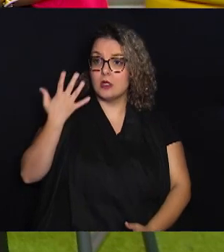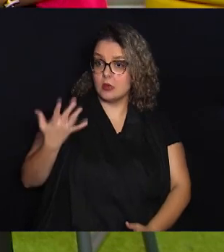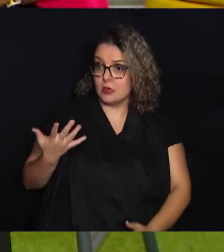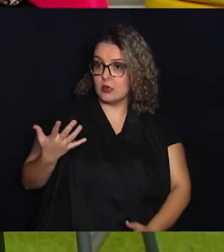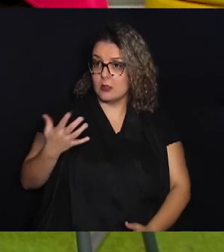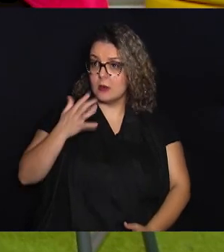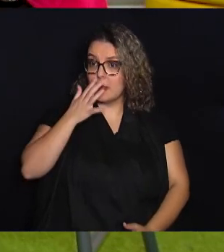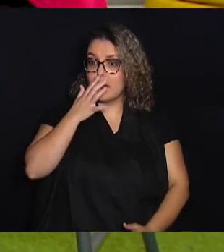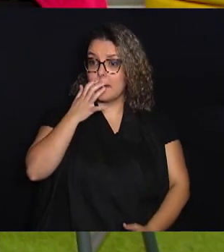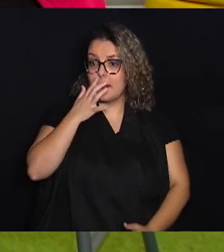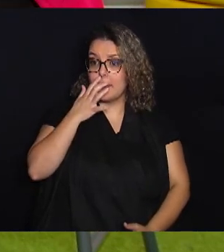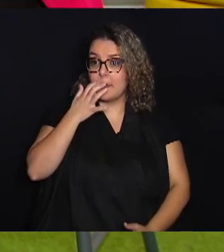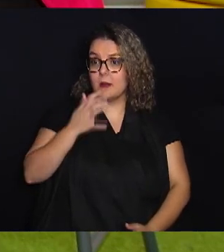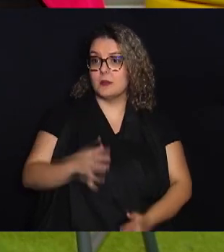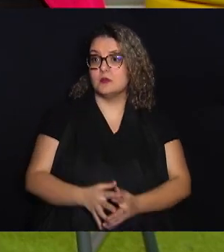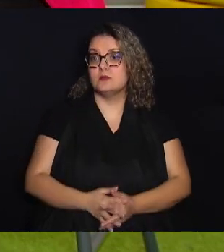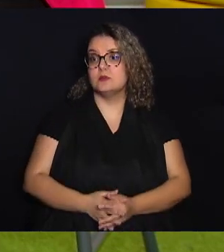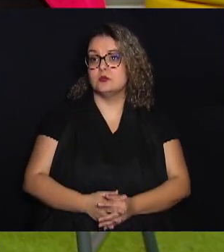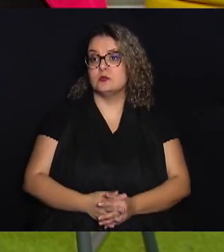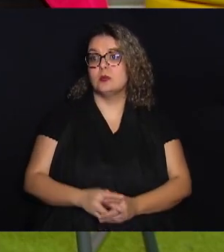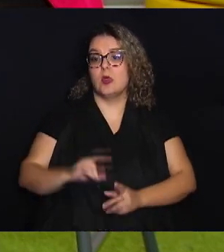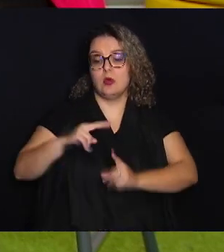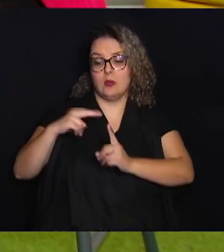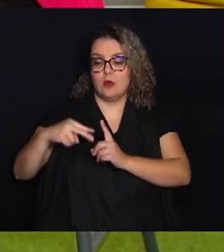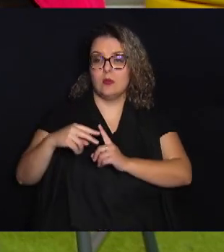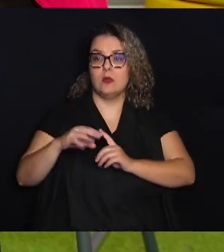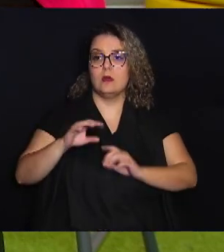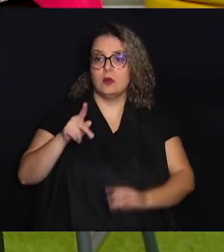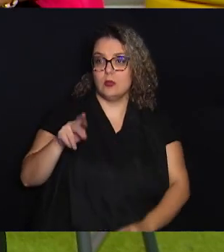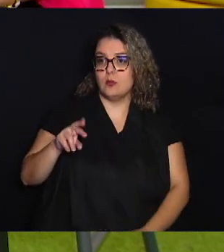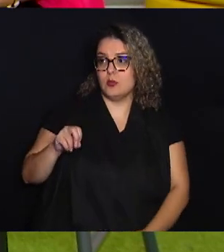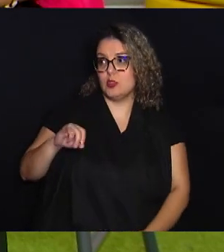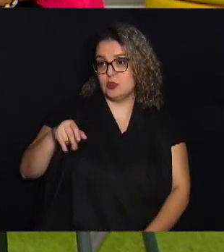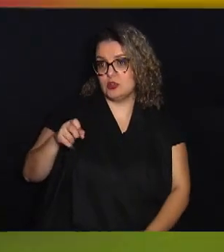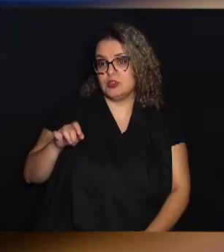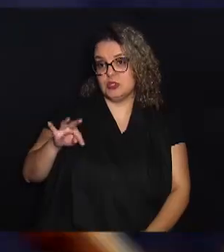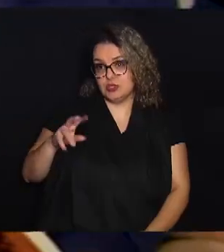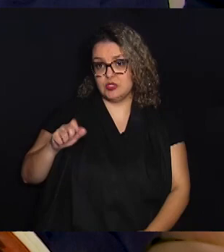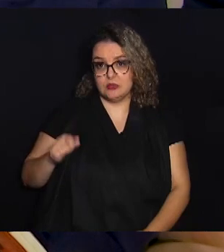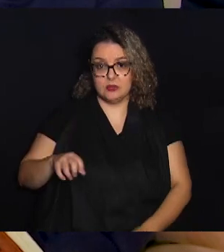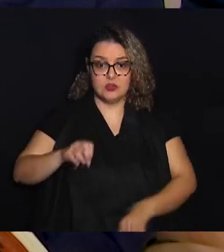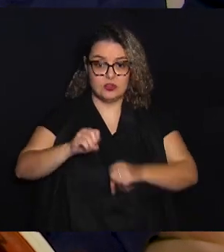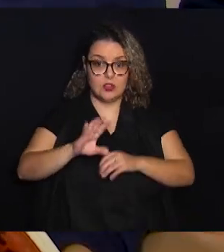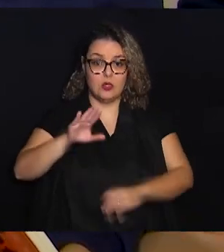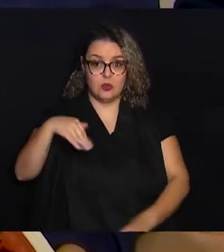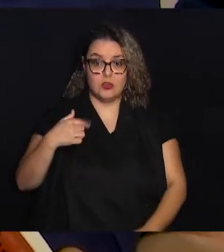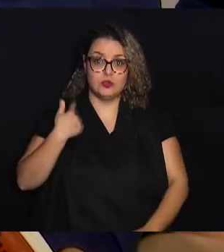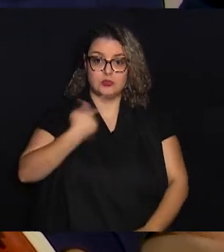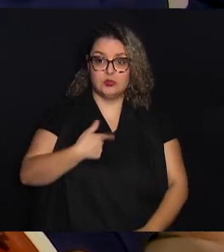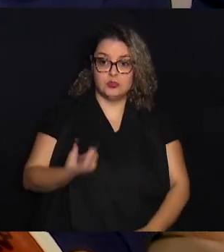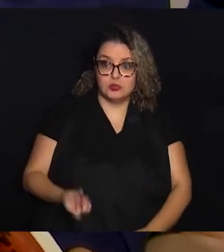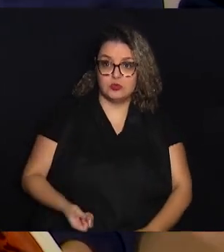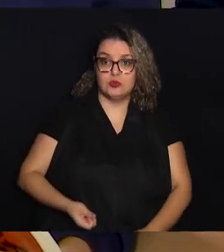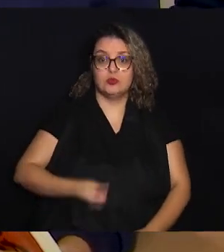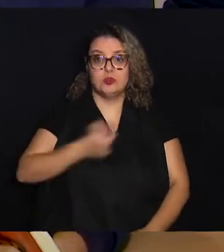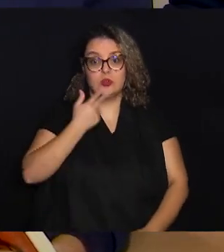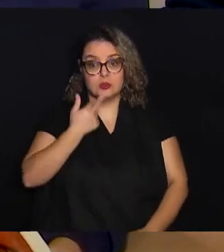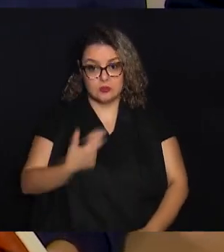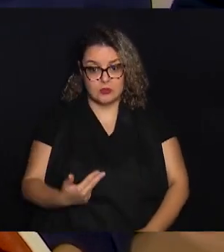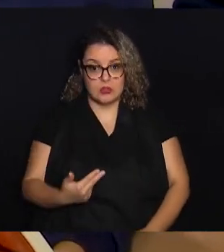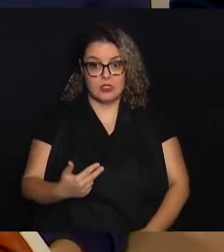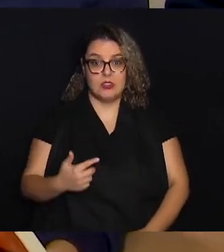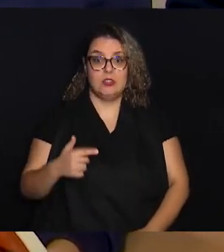a questão... precisa ter uma visão projetiva de educação. Então, assim, quando nós nos tornamos bilíngue na